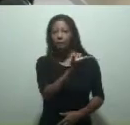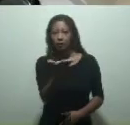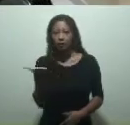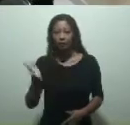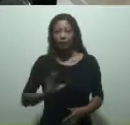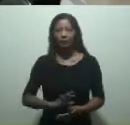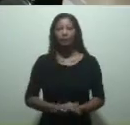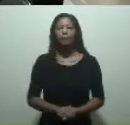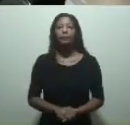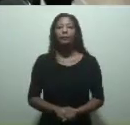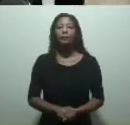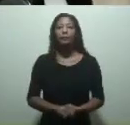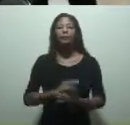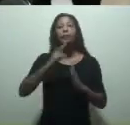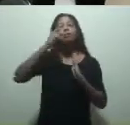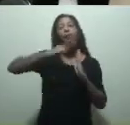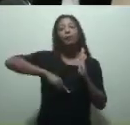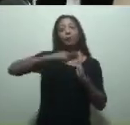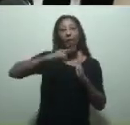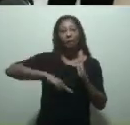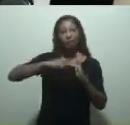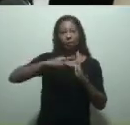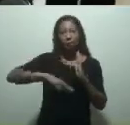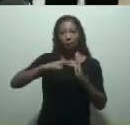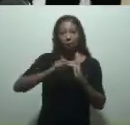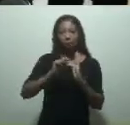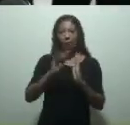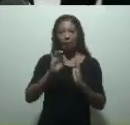todos. Ata da